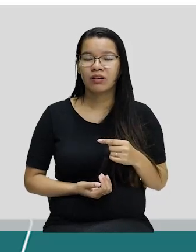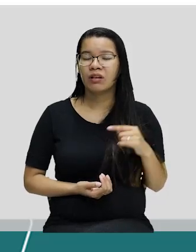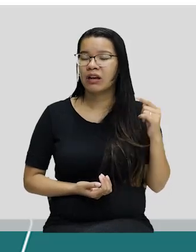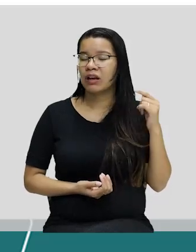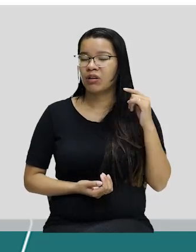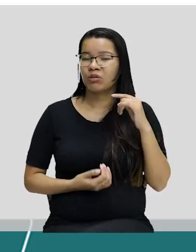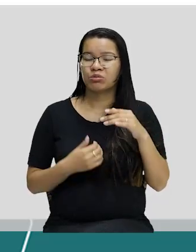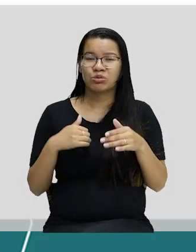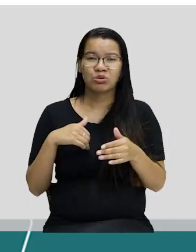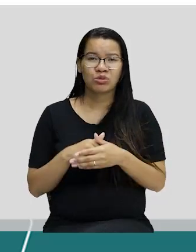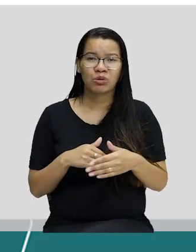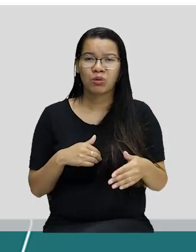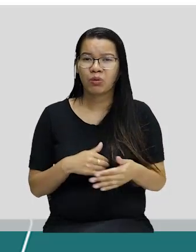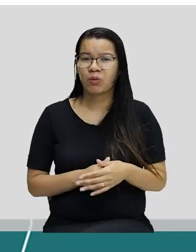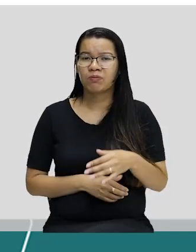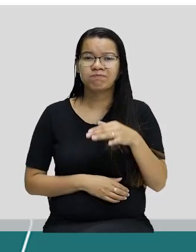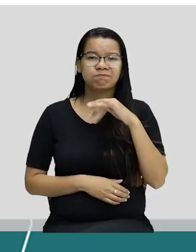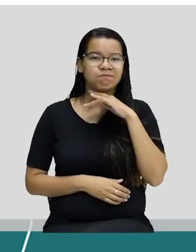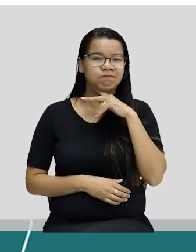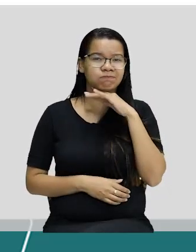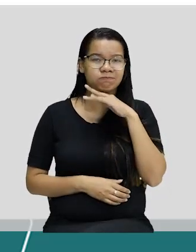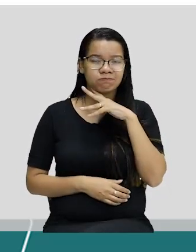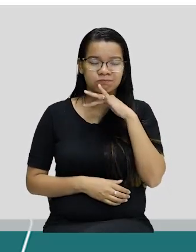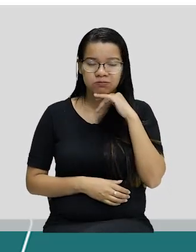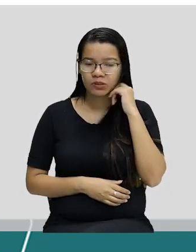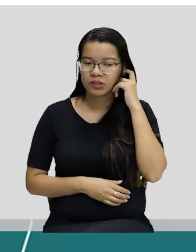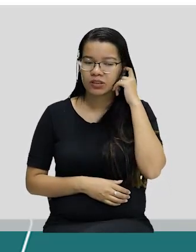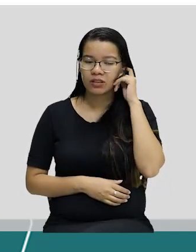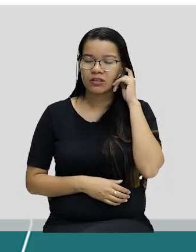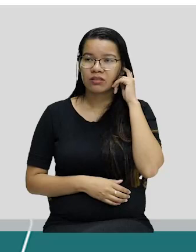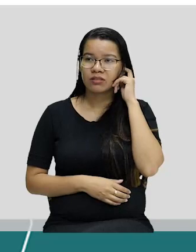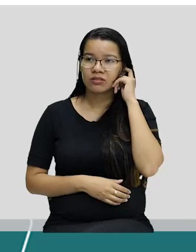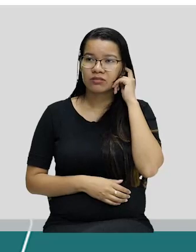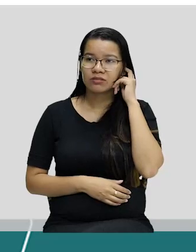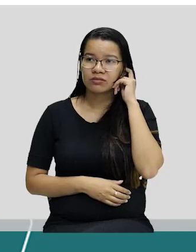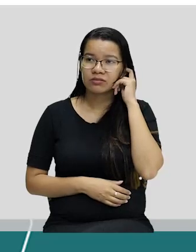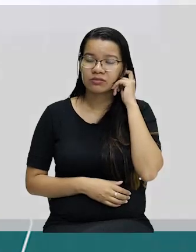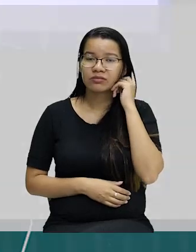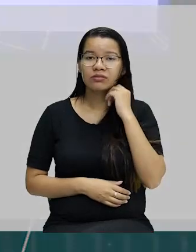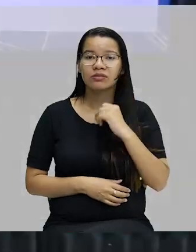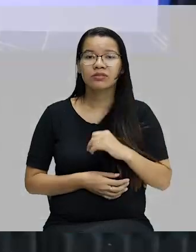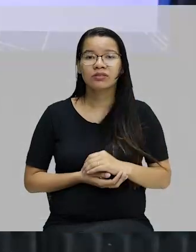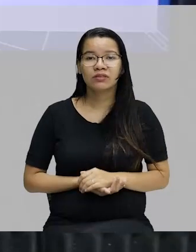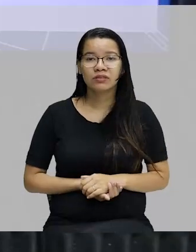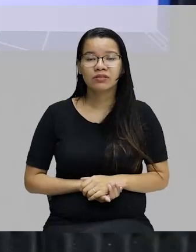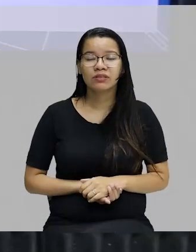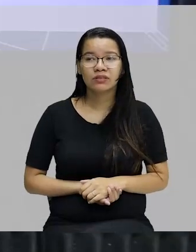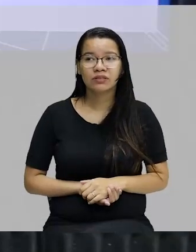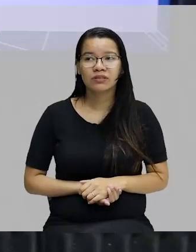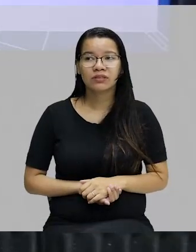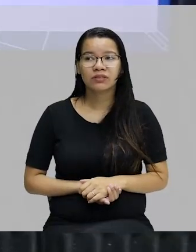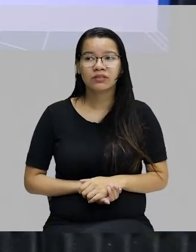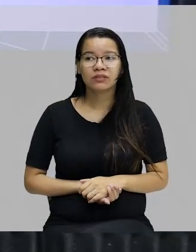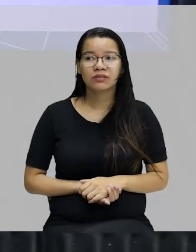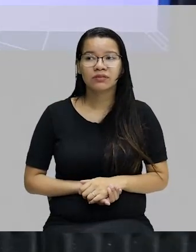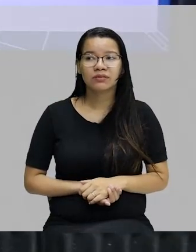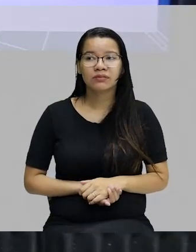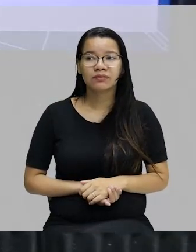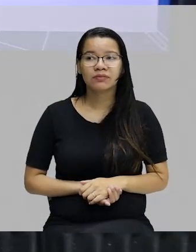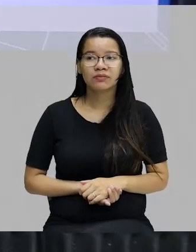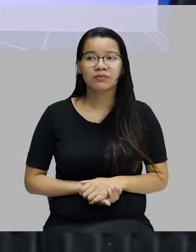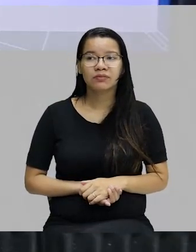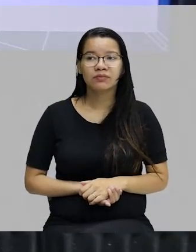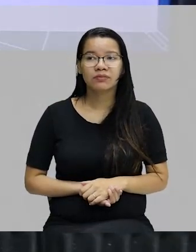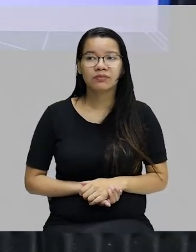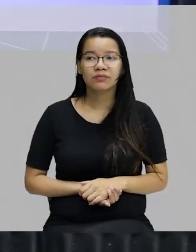ruim. Tá? Extremely bad é o quão mal foi aquela partida. I'm incredibly sorry about